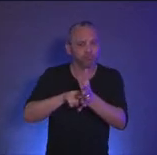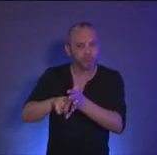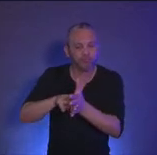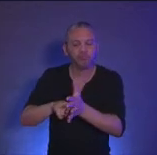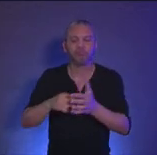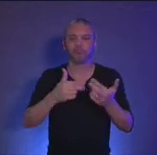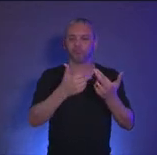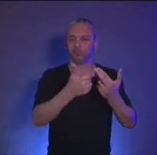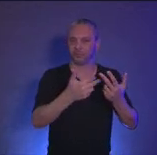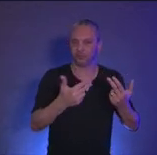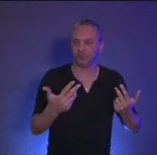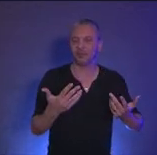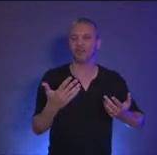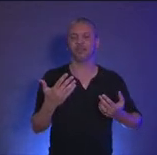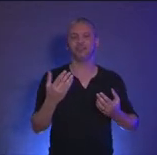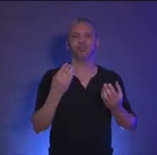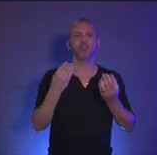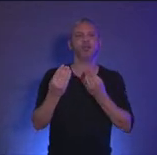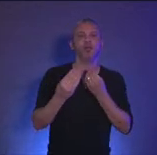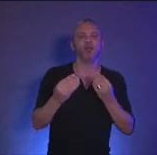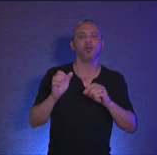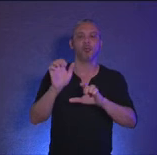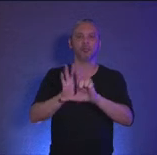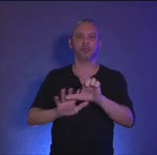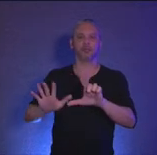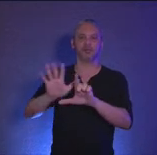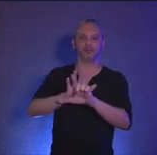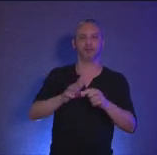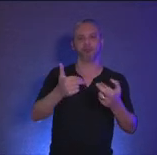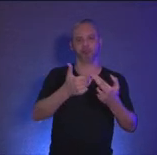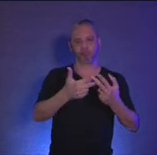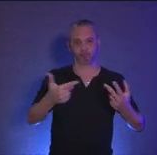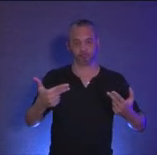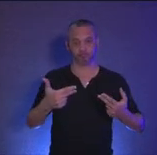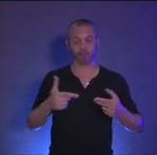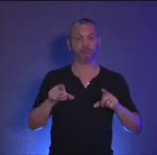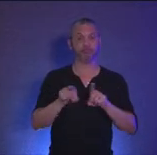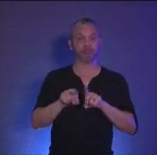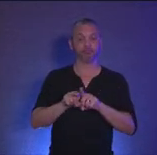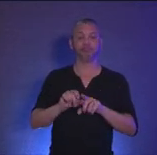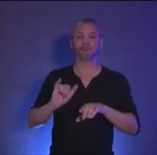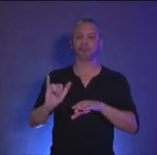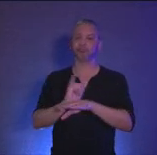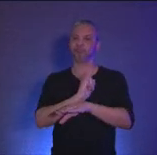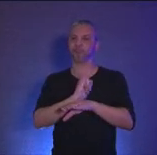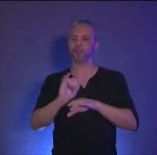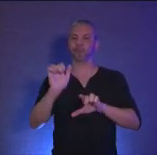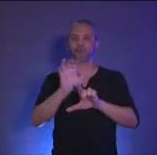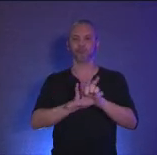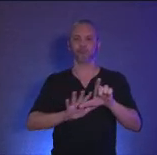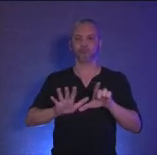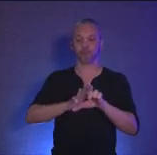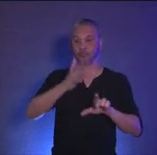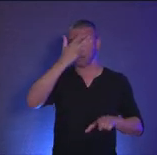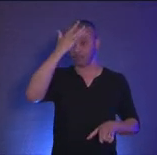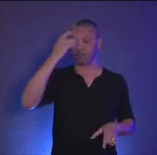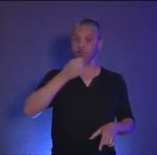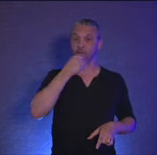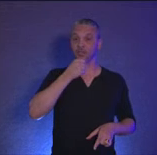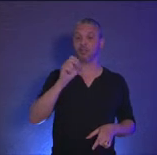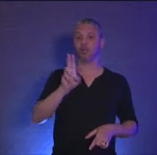redes sociais, como que funcionam as plataformas. Mas a gente criou essa ferramenta para que todos os jornalistas possam